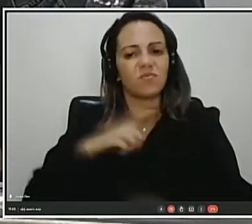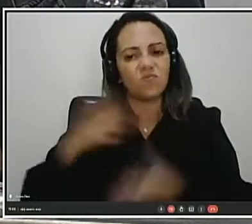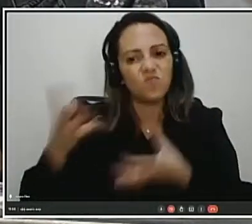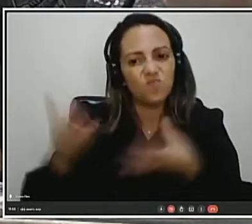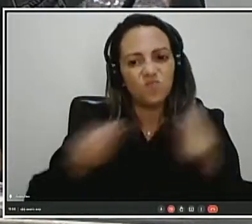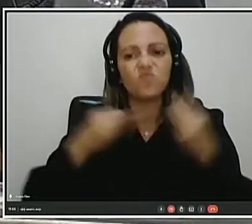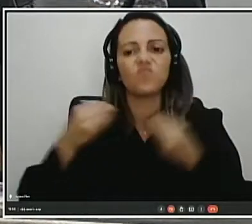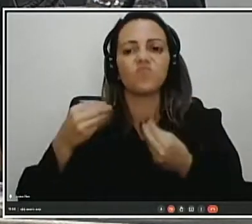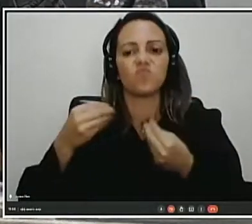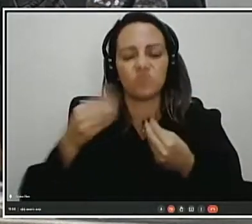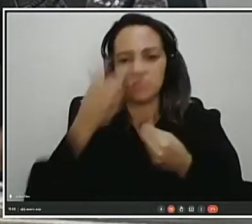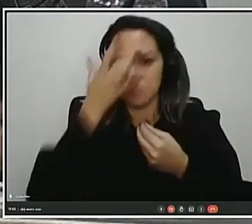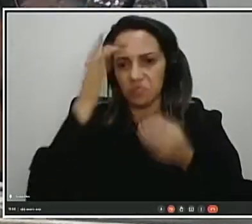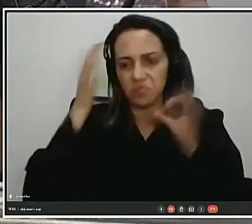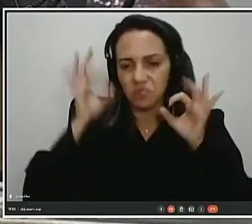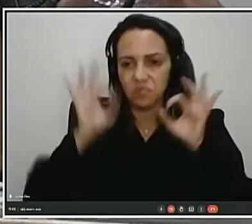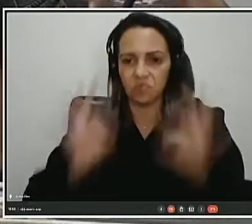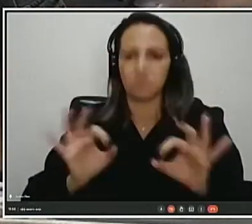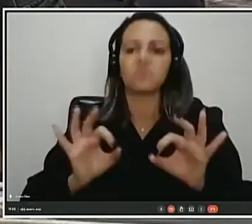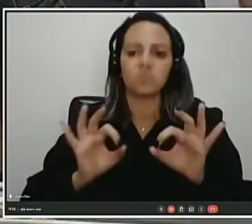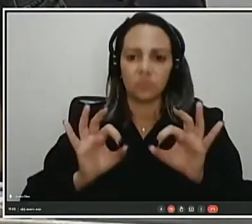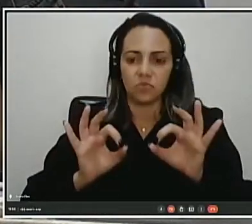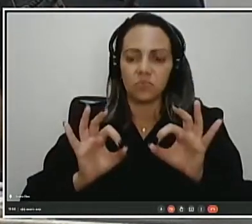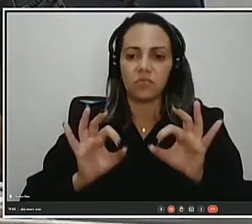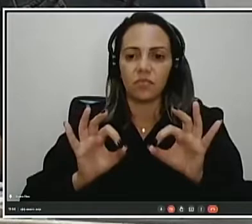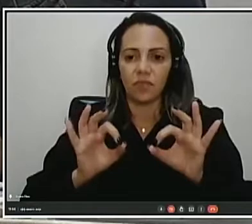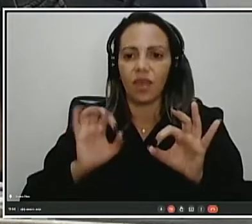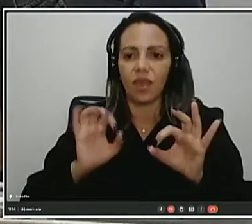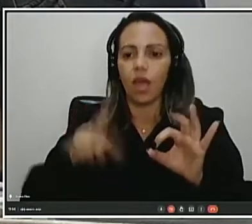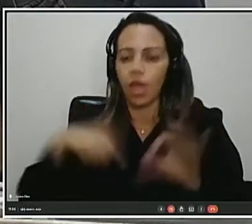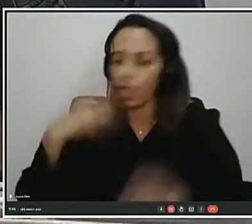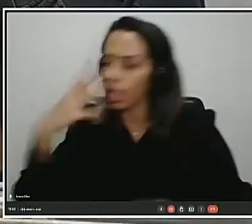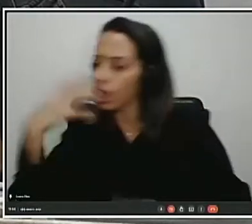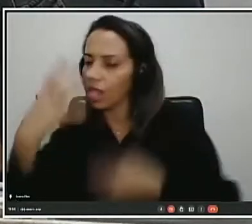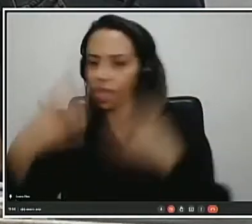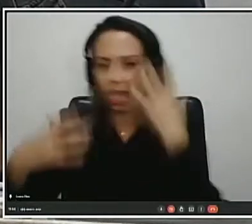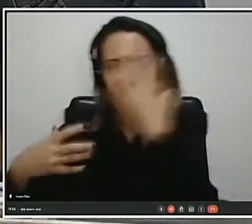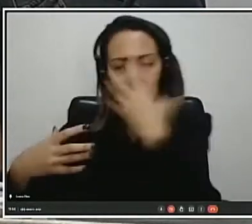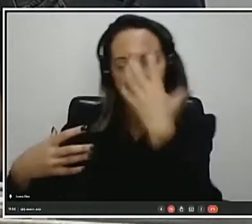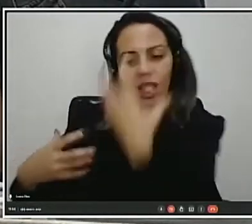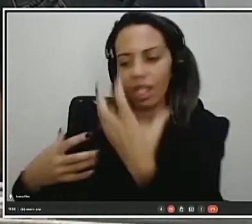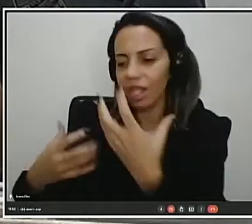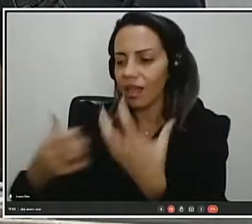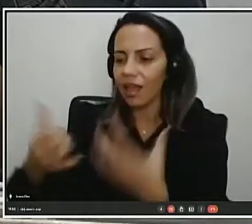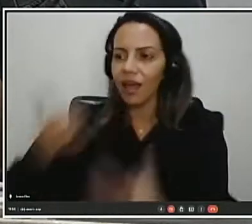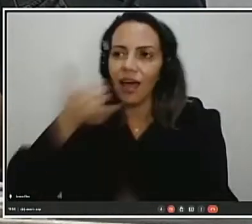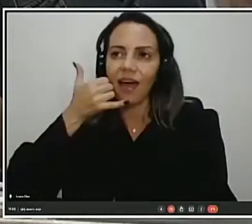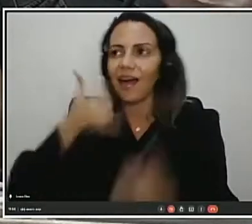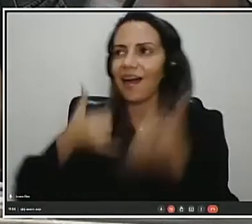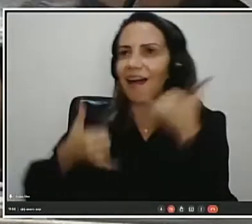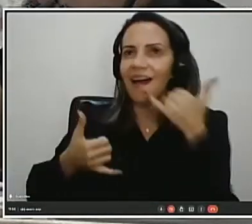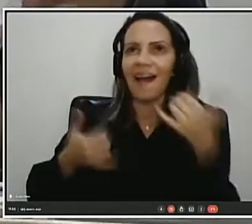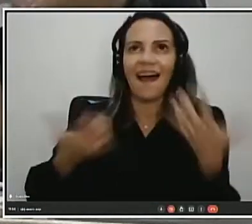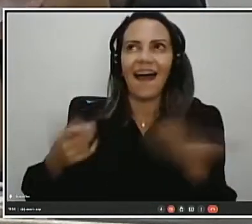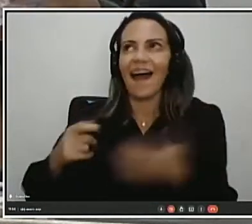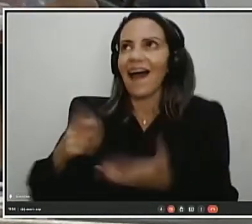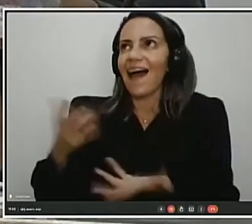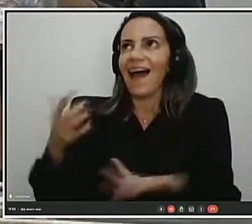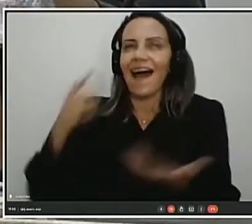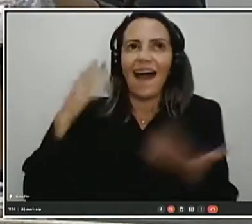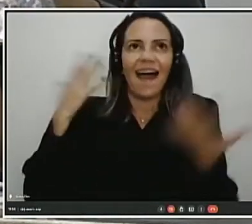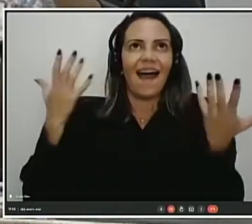pessoas, elas são iludidas por bilhetes premiados, por telefones. Toda semana a gente